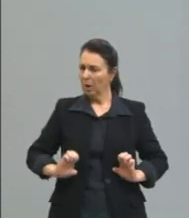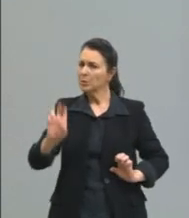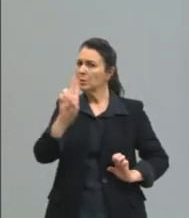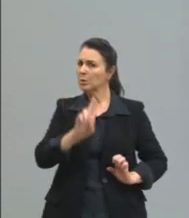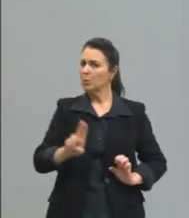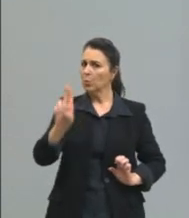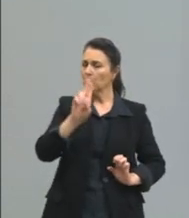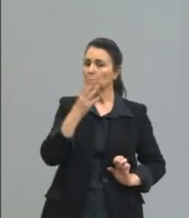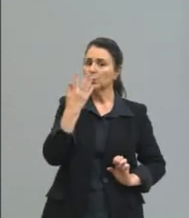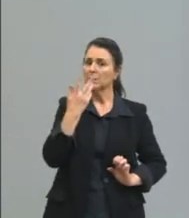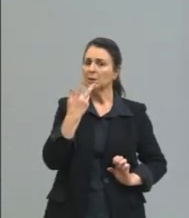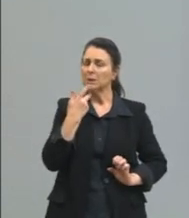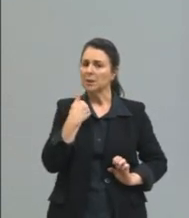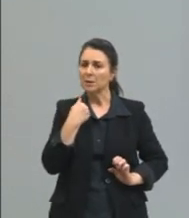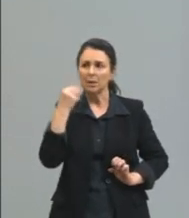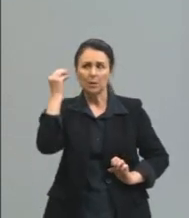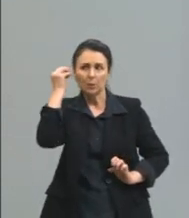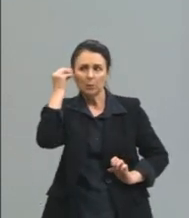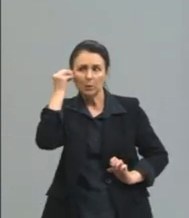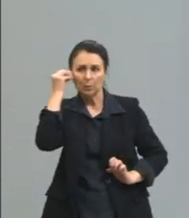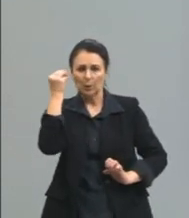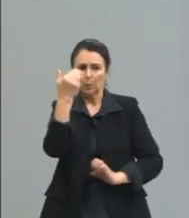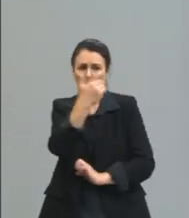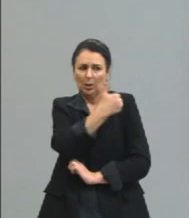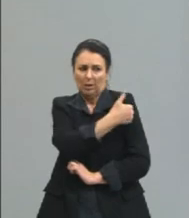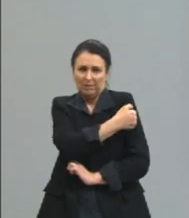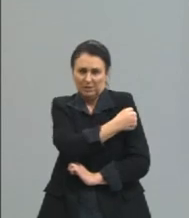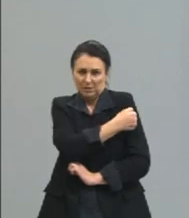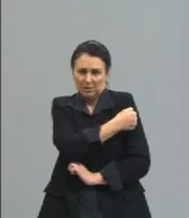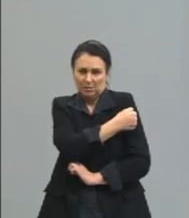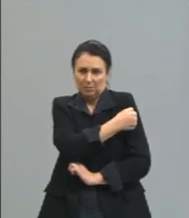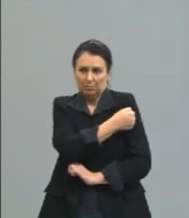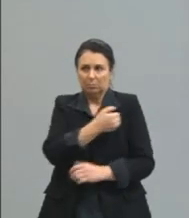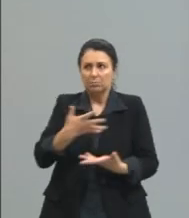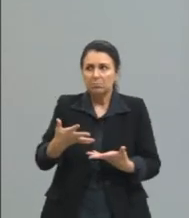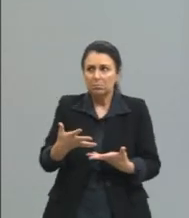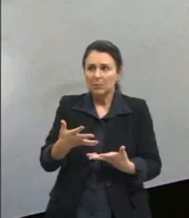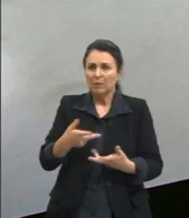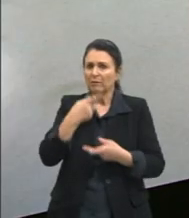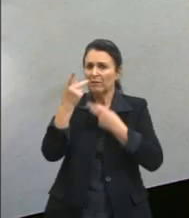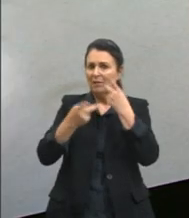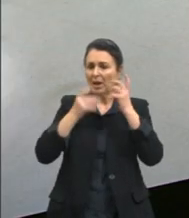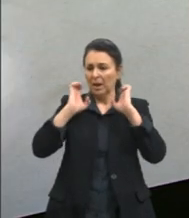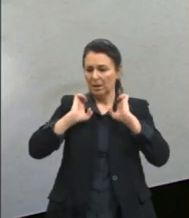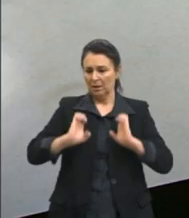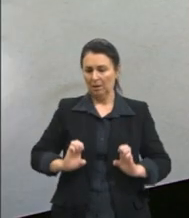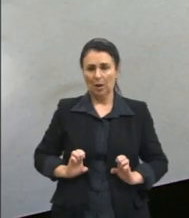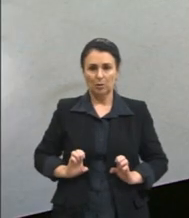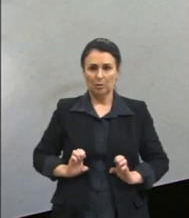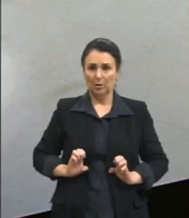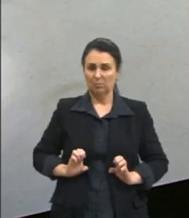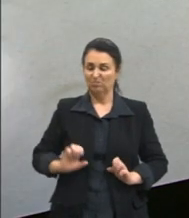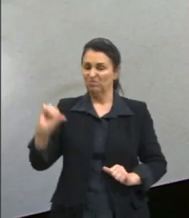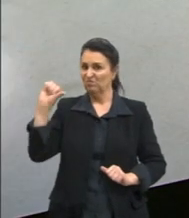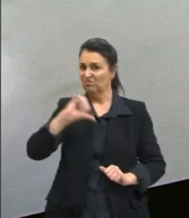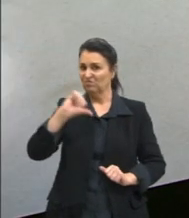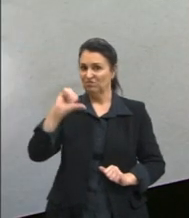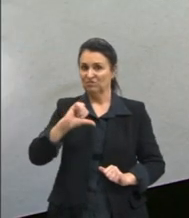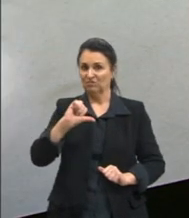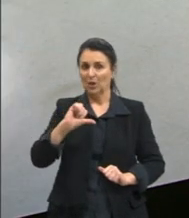de crianças em modelos experimentais? Bom, se for falar em ética, ia ser reprovado, né? Porque pegar uma criança